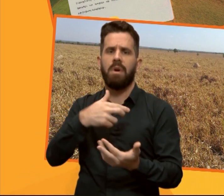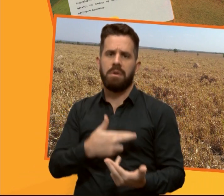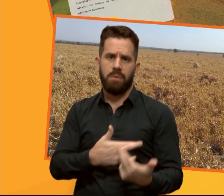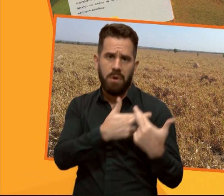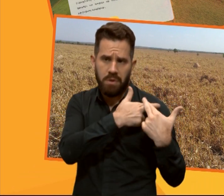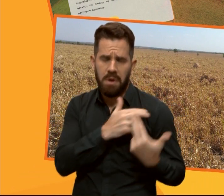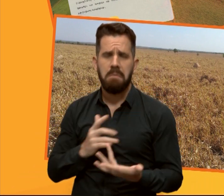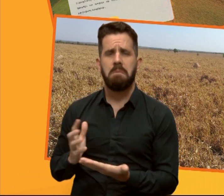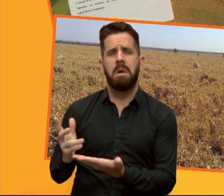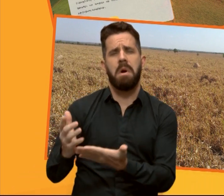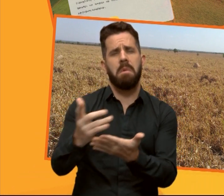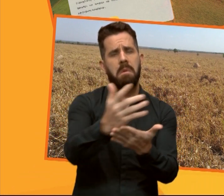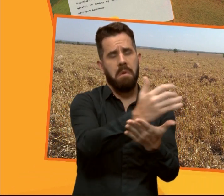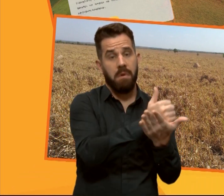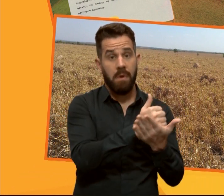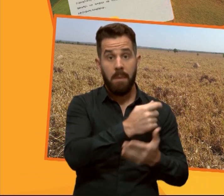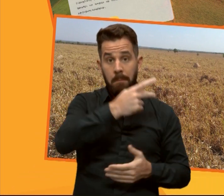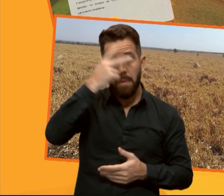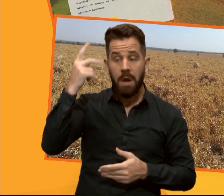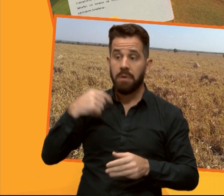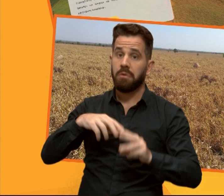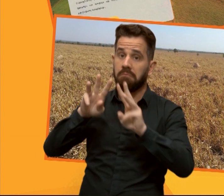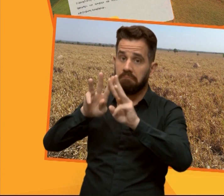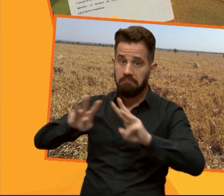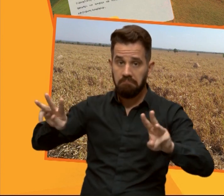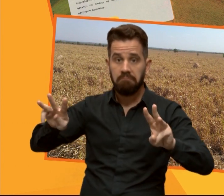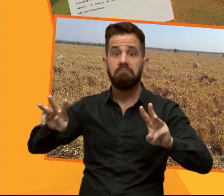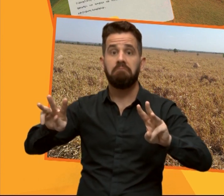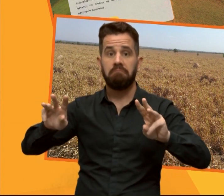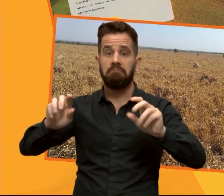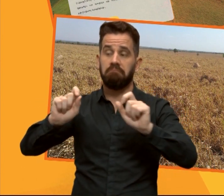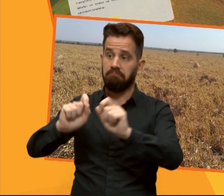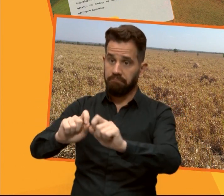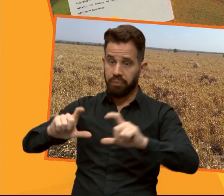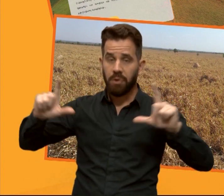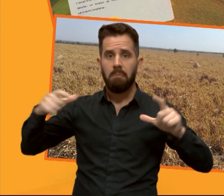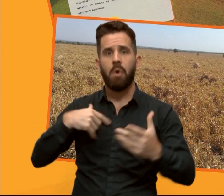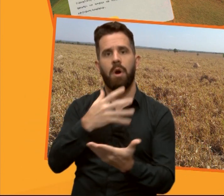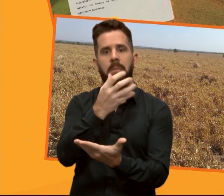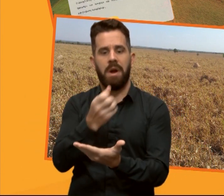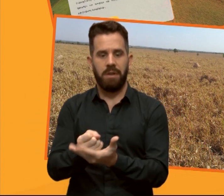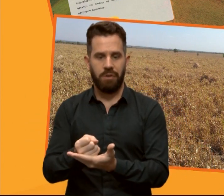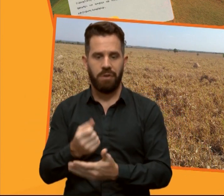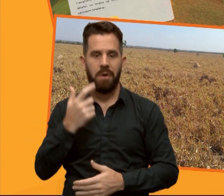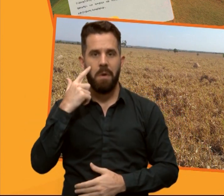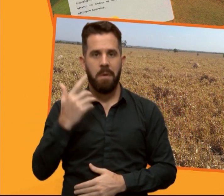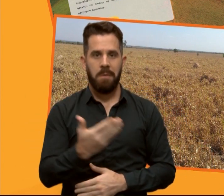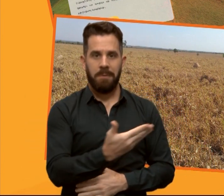informações e baixar os dados através do endereço pastagem.org.